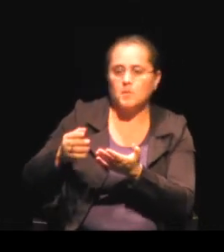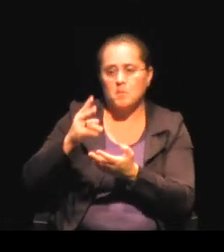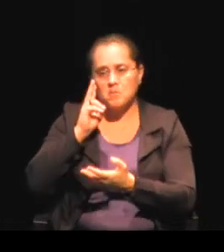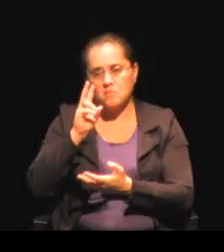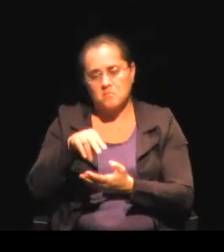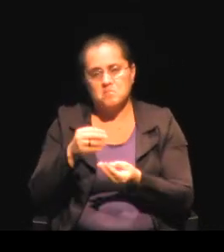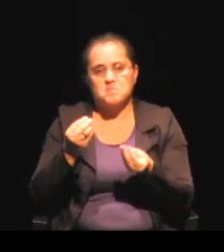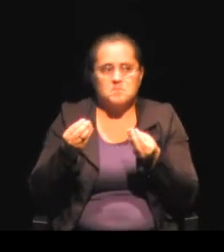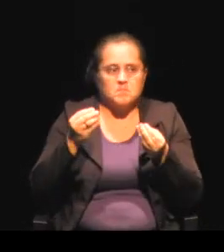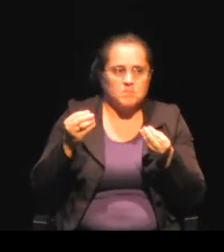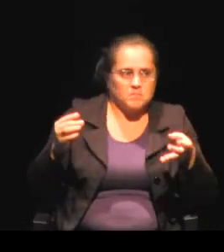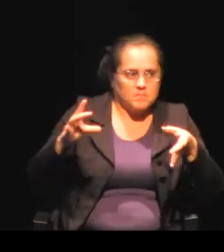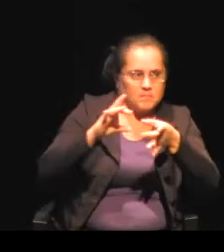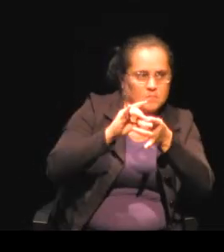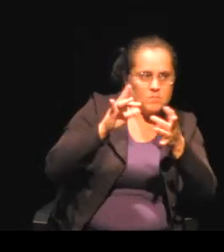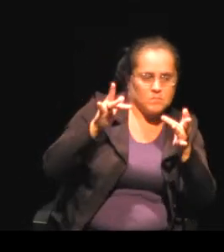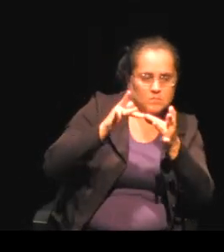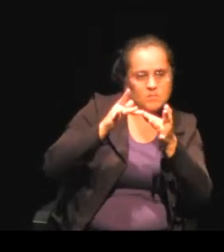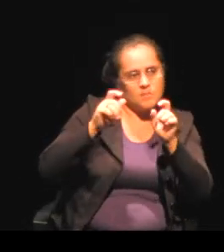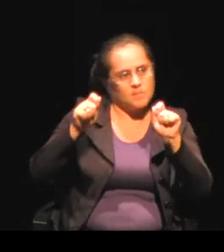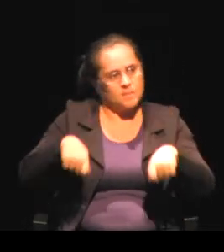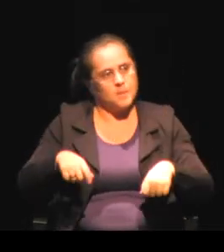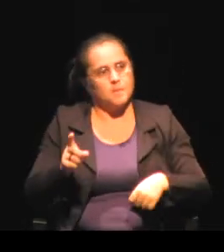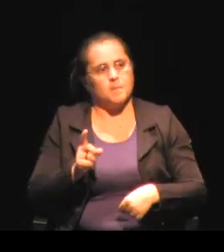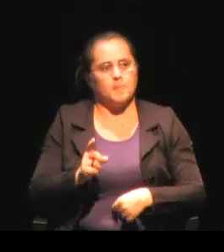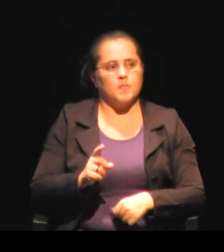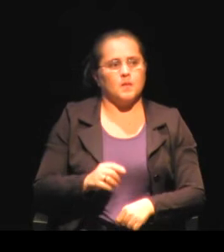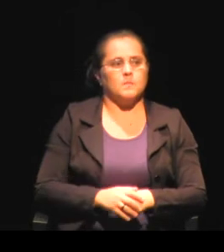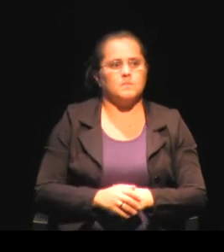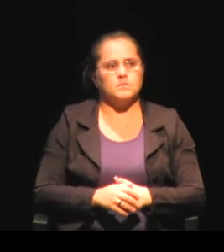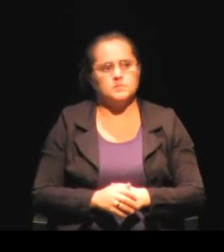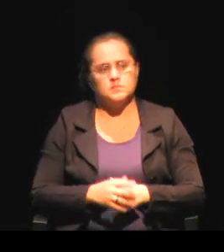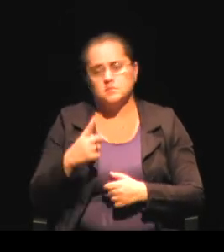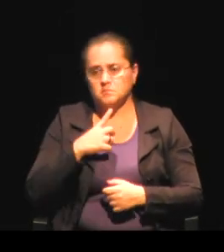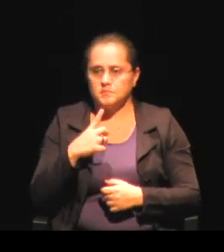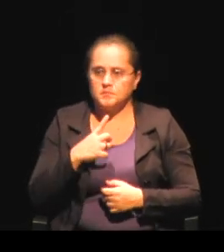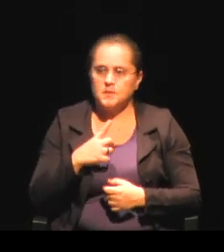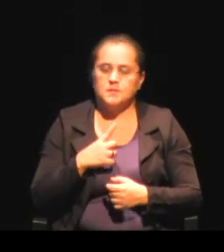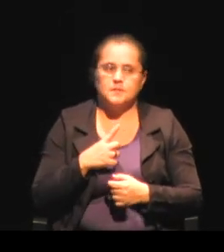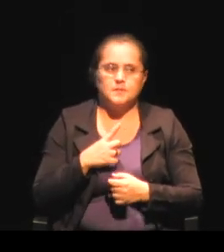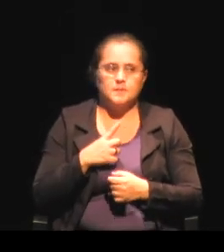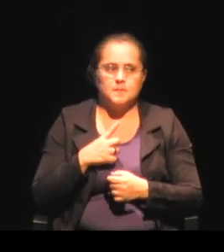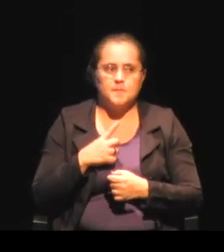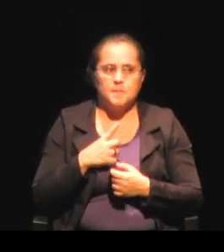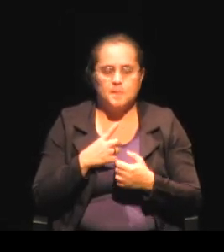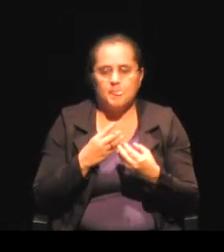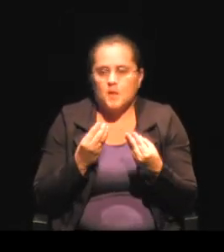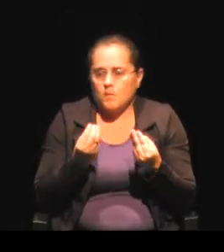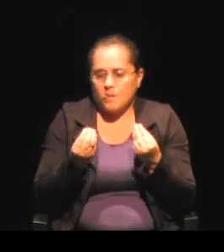início da obra para abrir essa conexão e finalmente, a gente